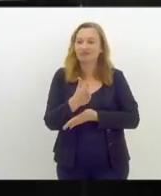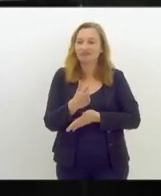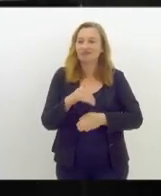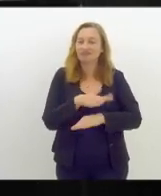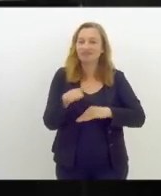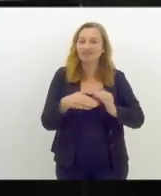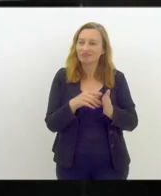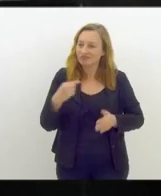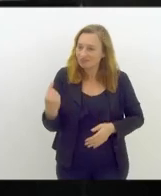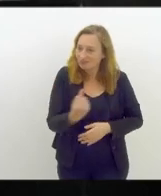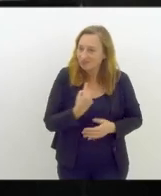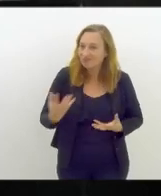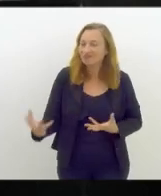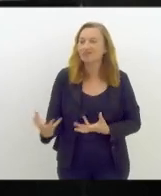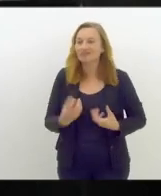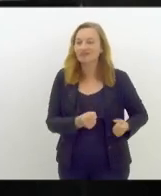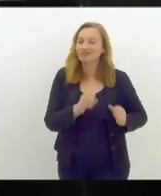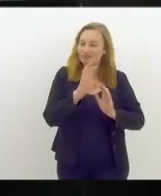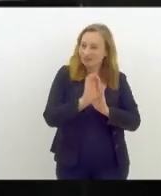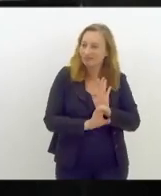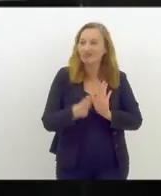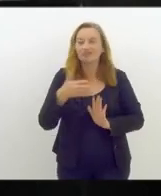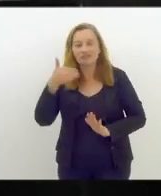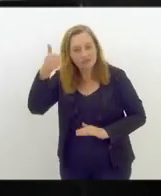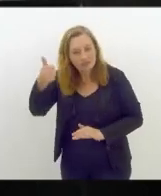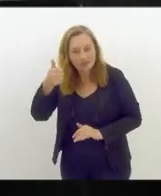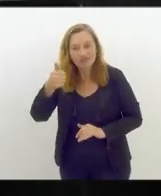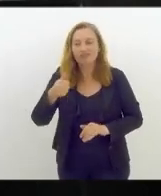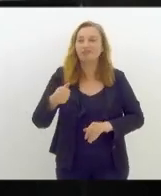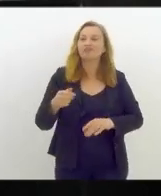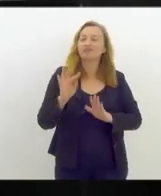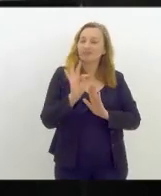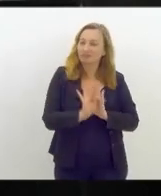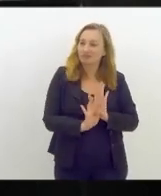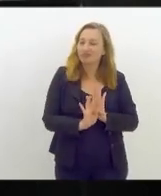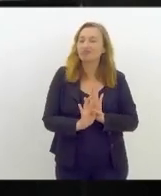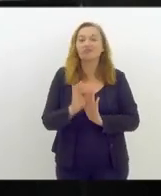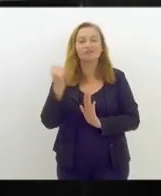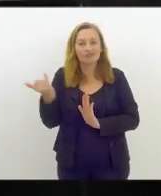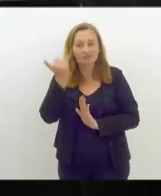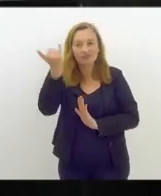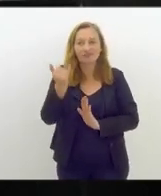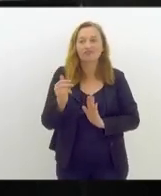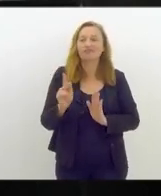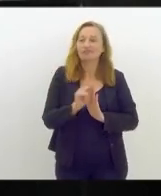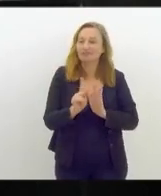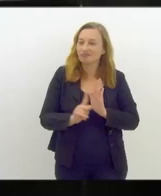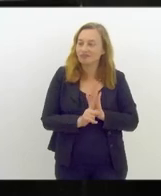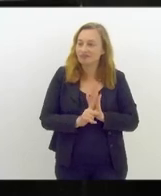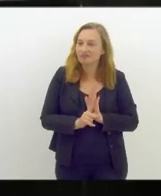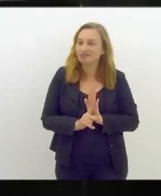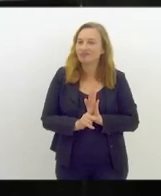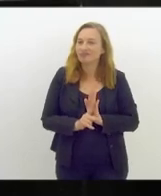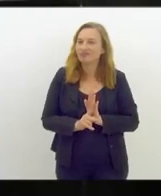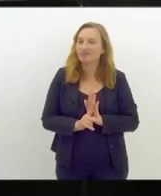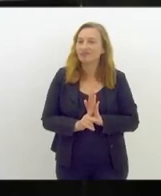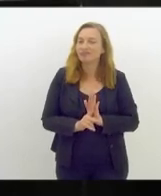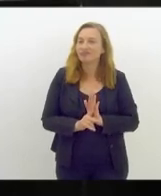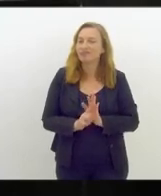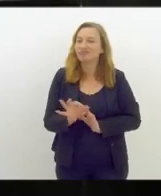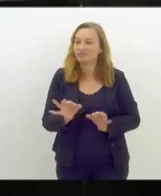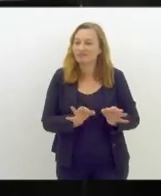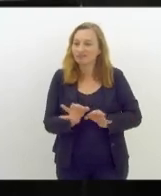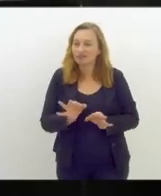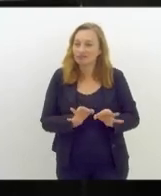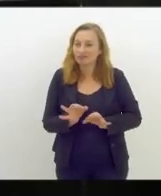todos nós e recebeu emendas para melhoria de seu texto, importante projeto que fala de um programa, não